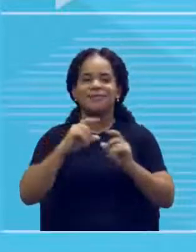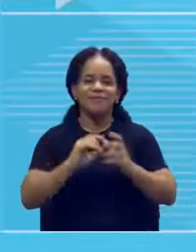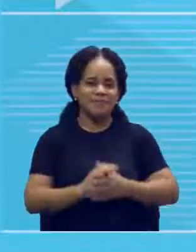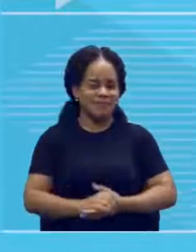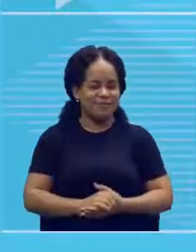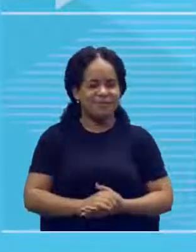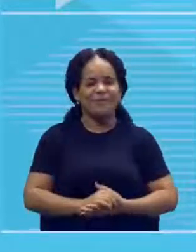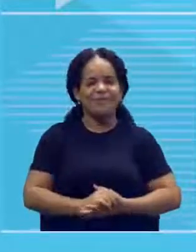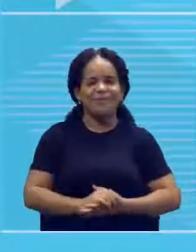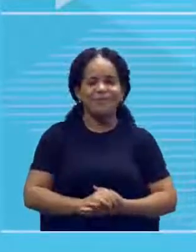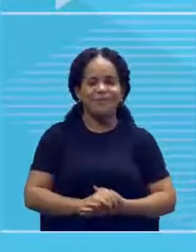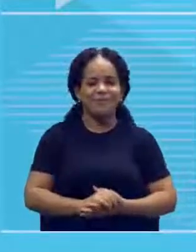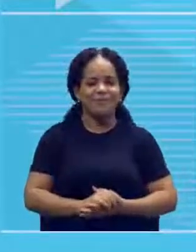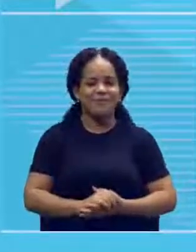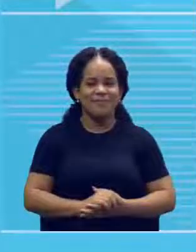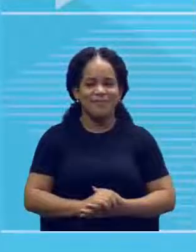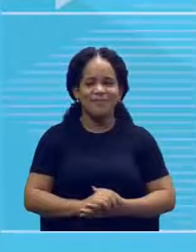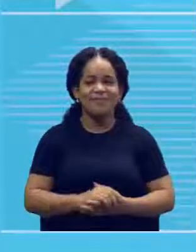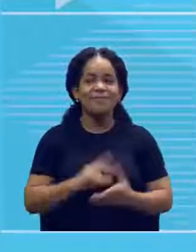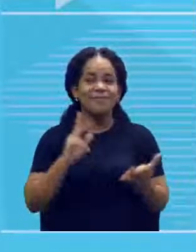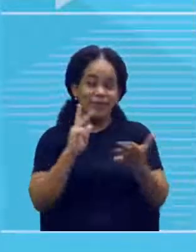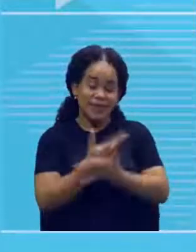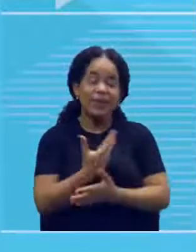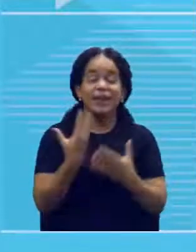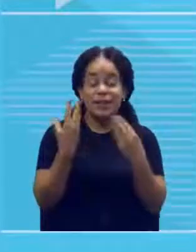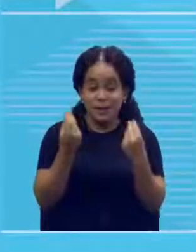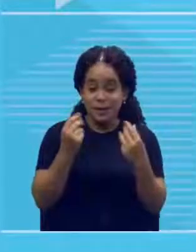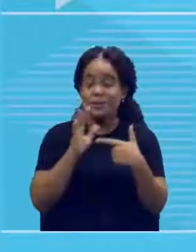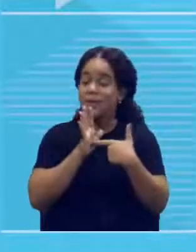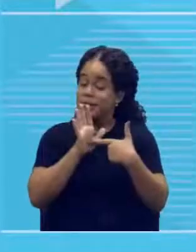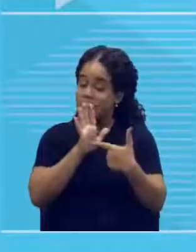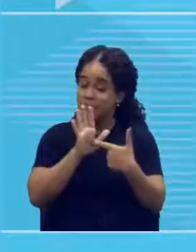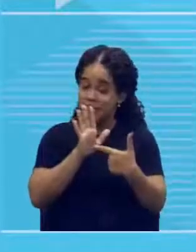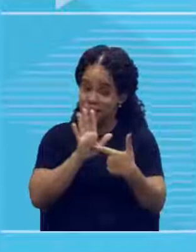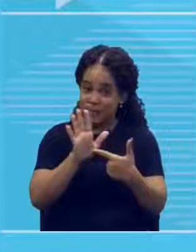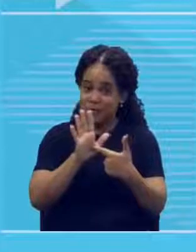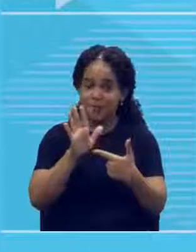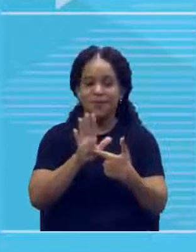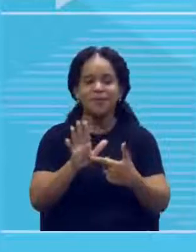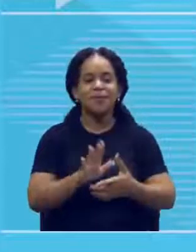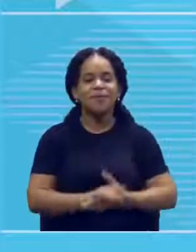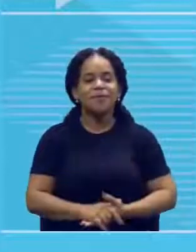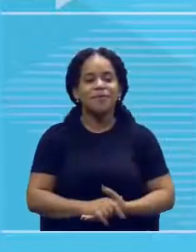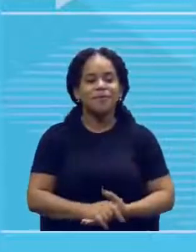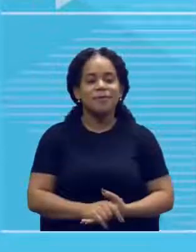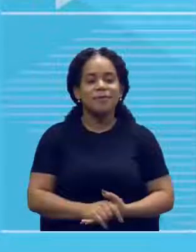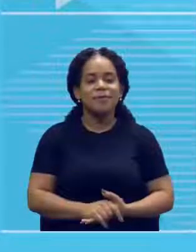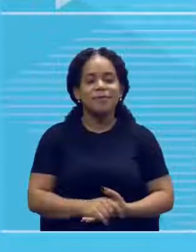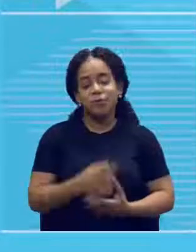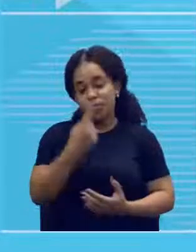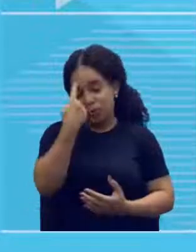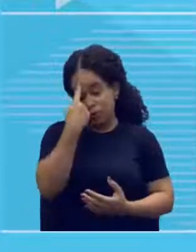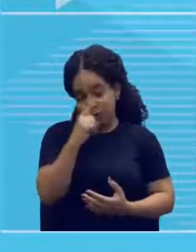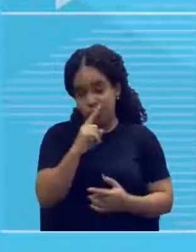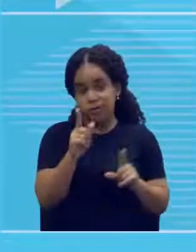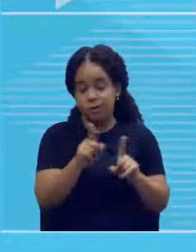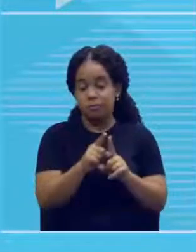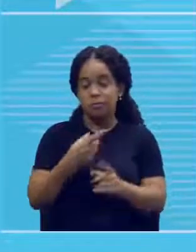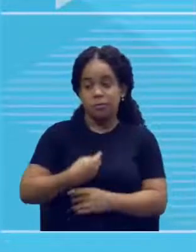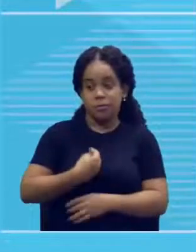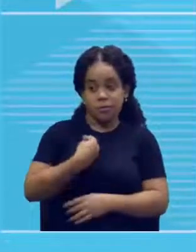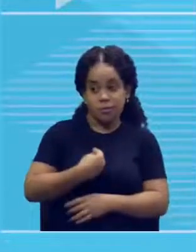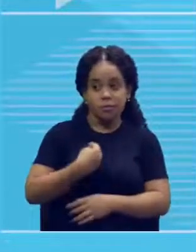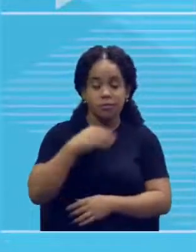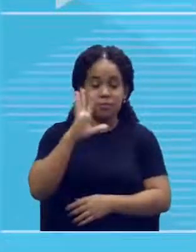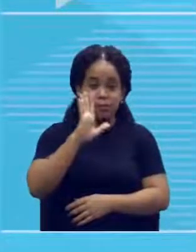Então, acontecem muitas apresentações durante o dia, durante a vida dessas